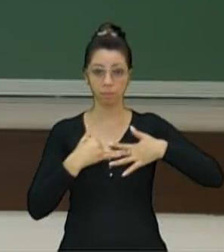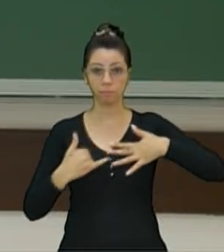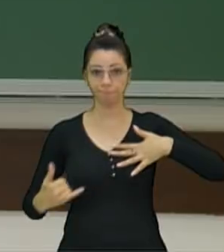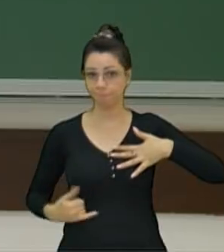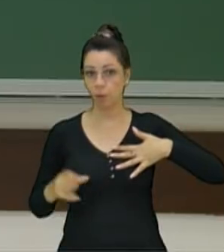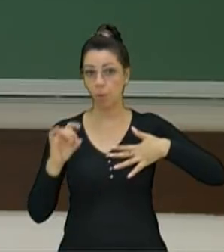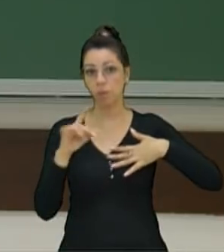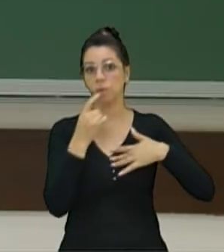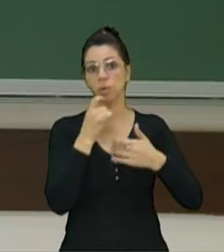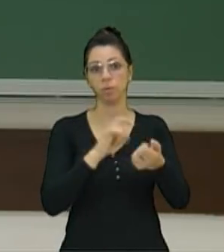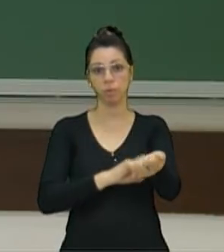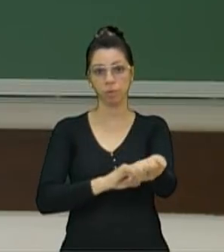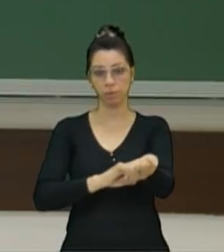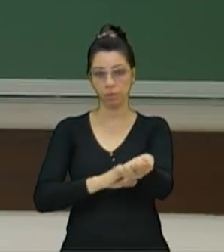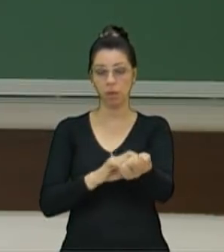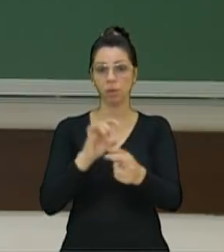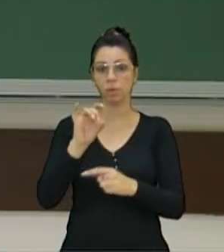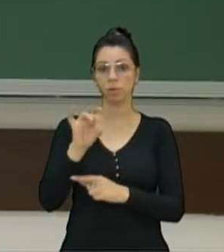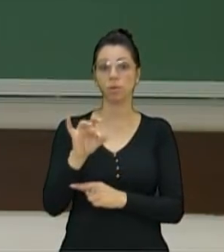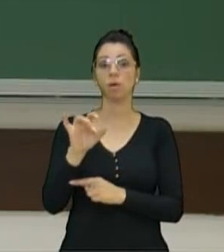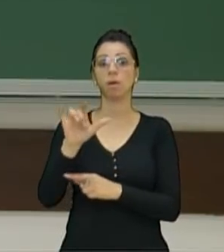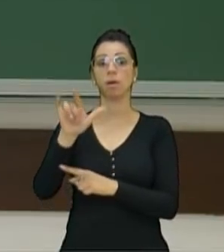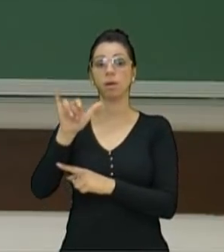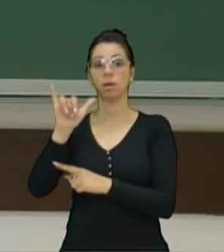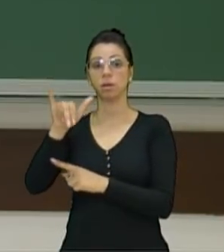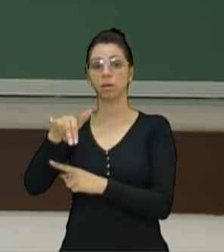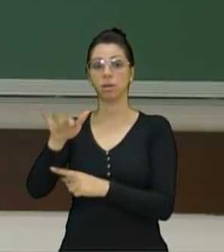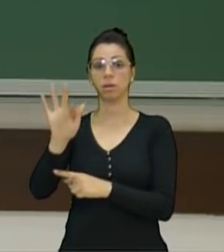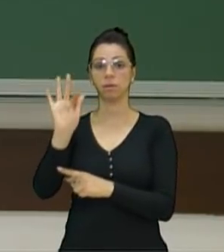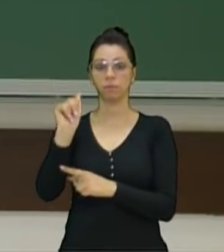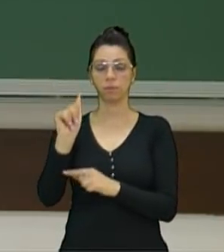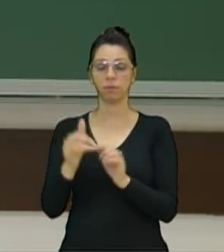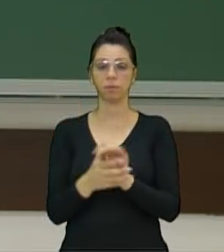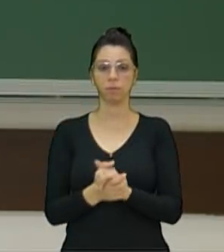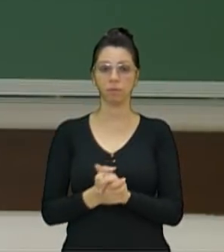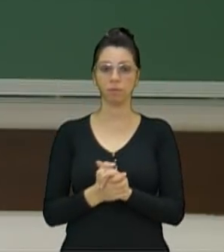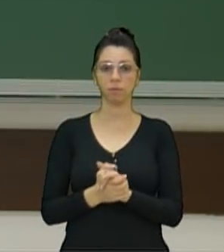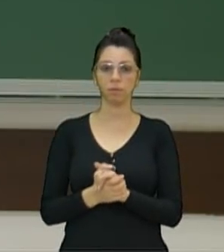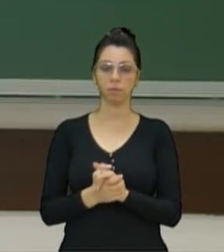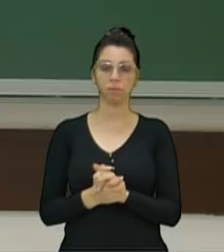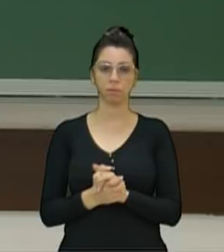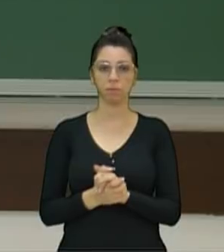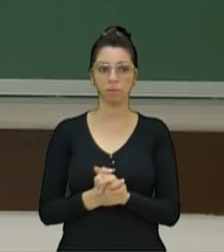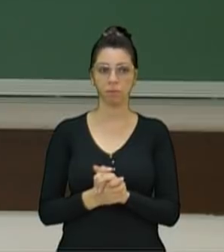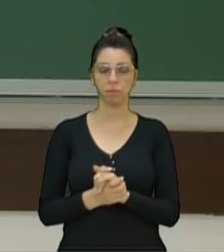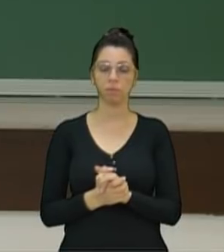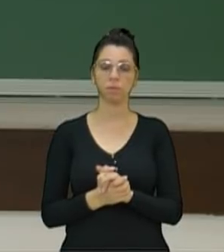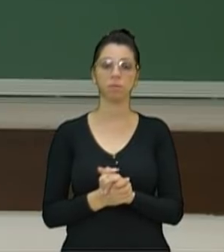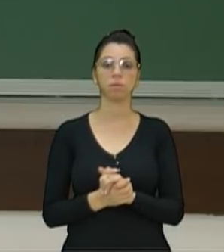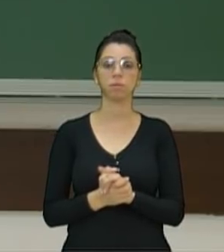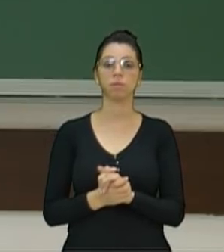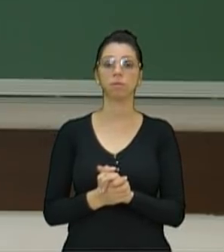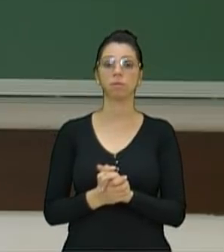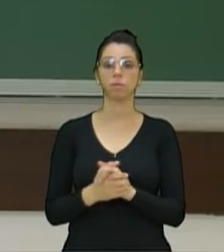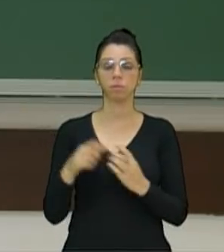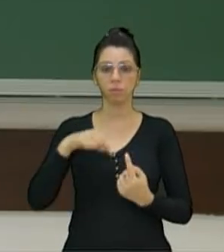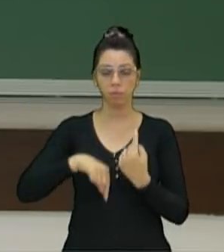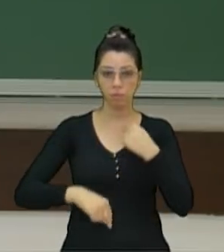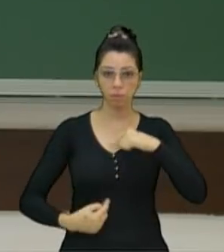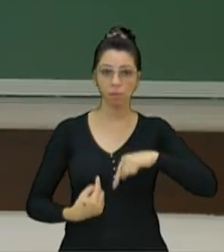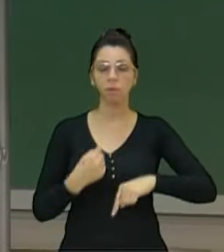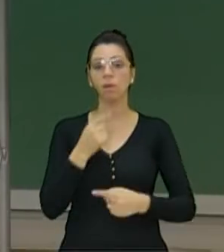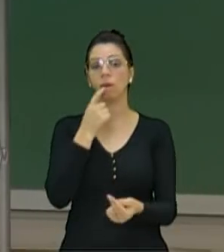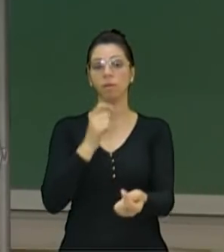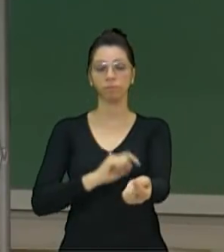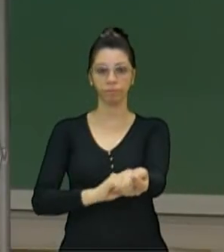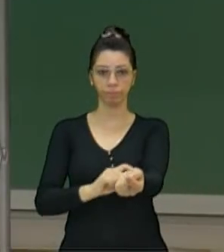sangue, tá? Só a linfa. O transporte de sangue não é feito por vasos linfáticos, mas sim pelos vasos